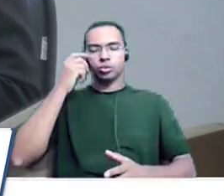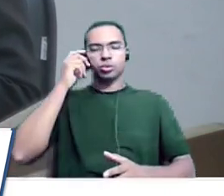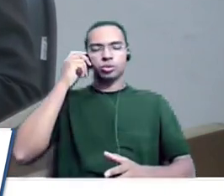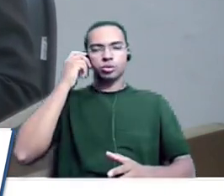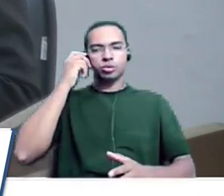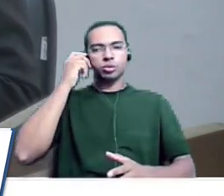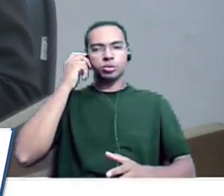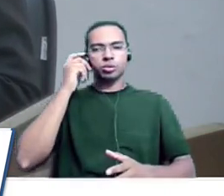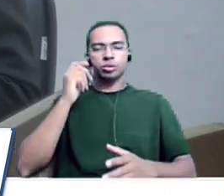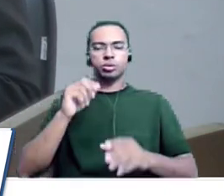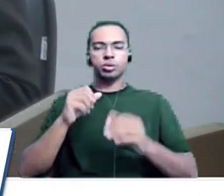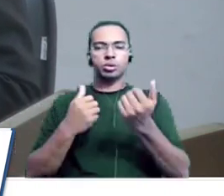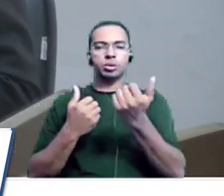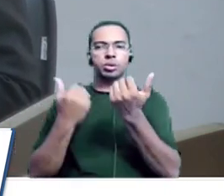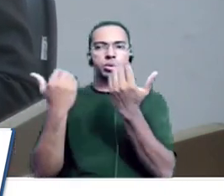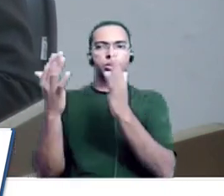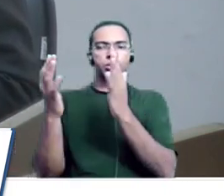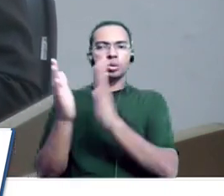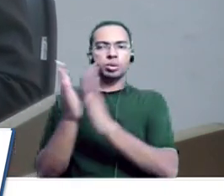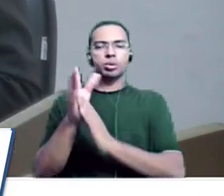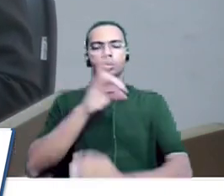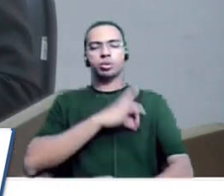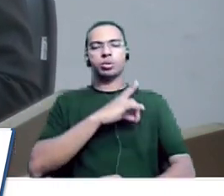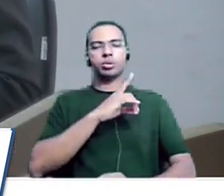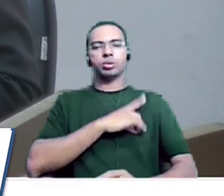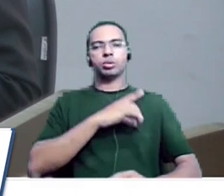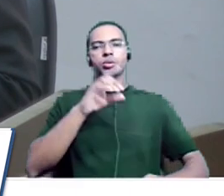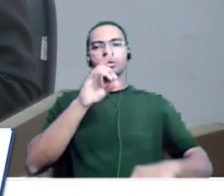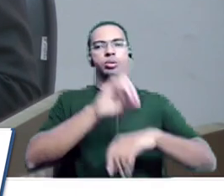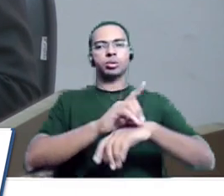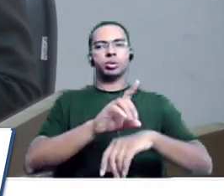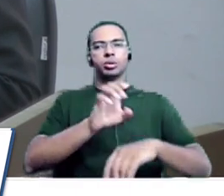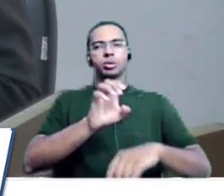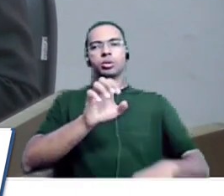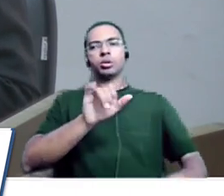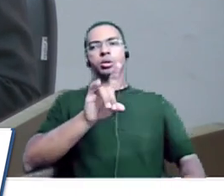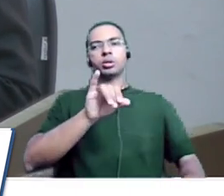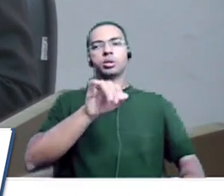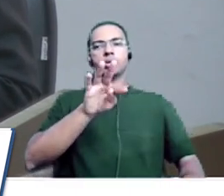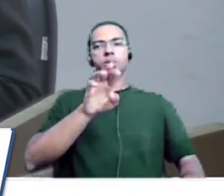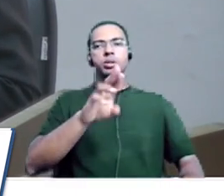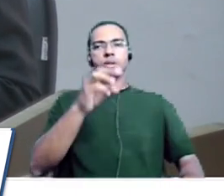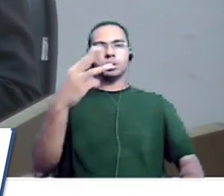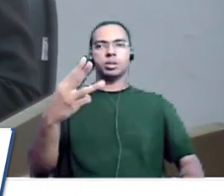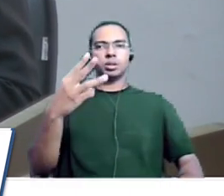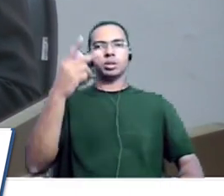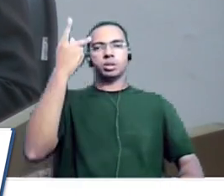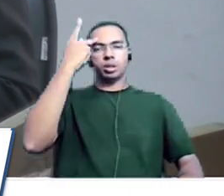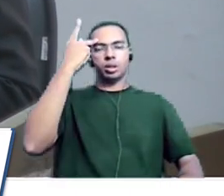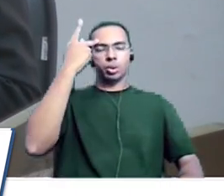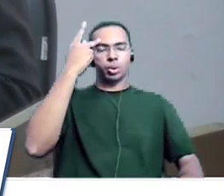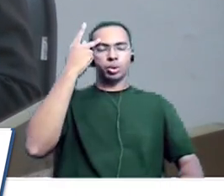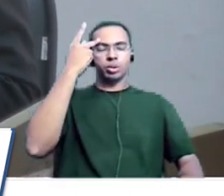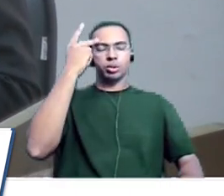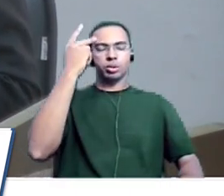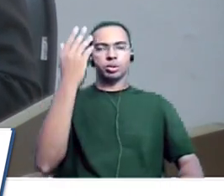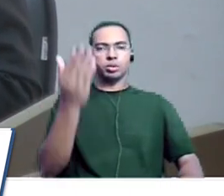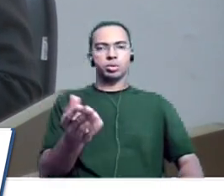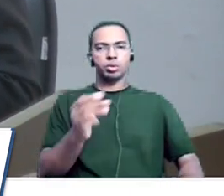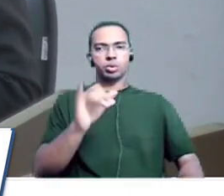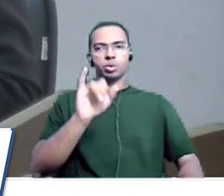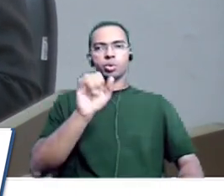aplaudir o delegado diretor do DEINTER 3 do Estado de São Paulo, Dr. Jorge